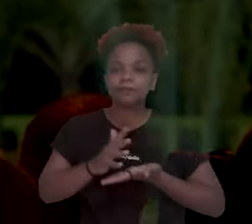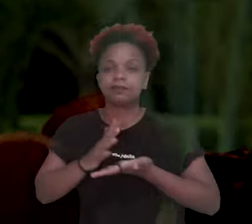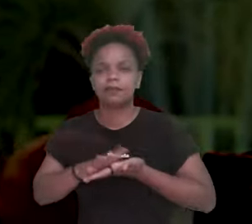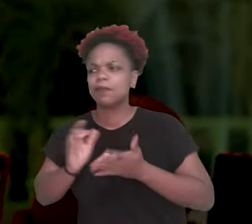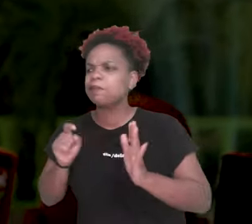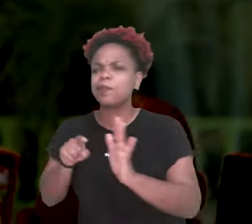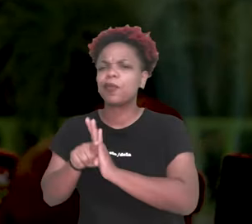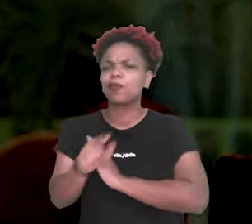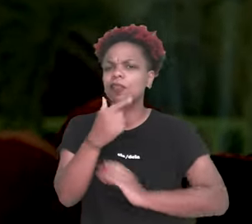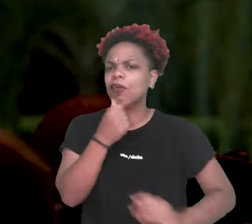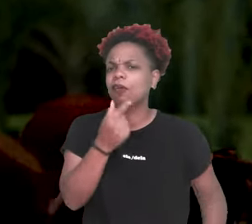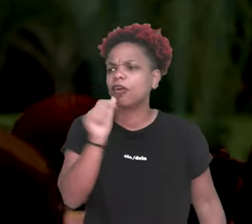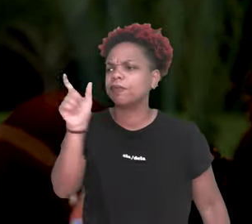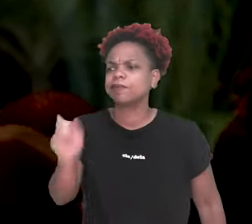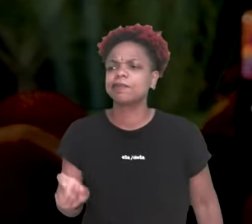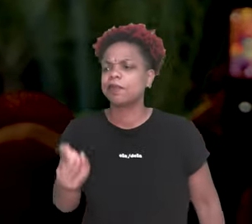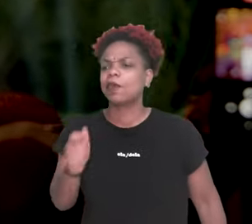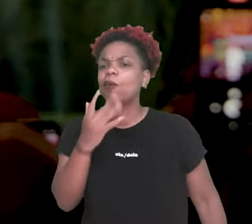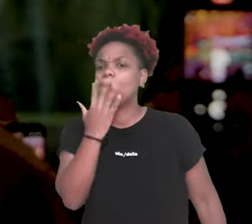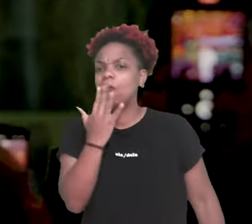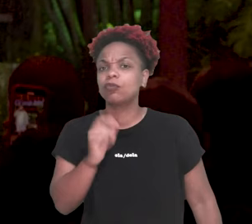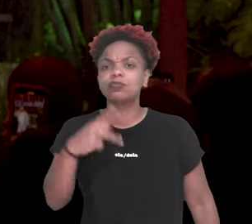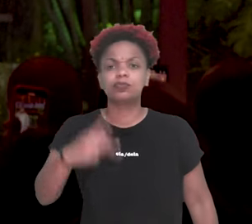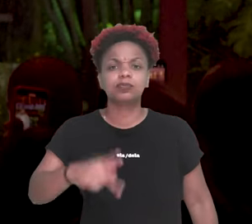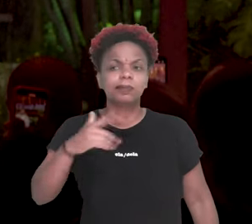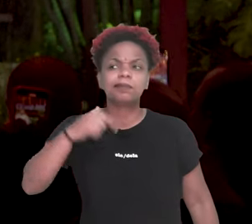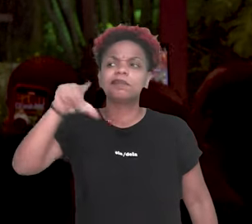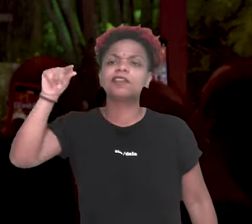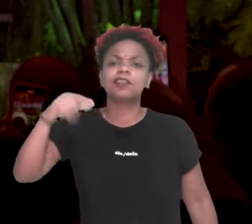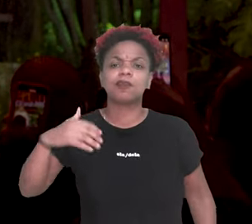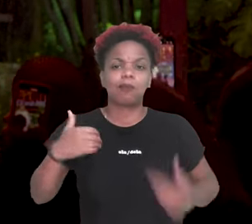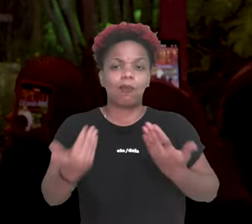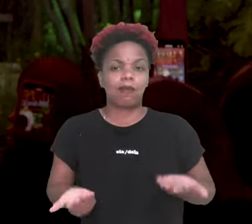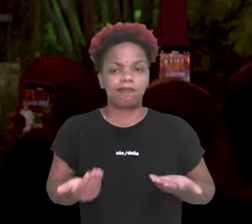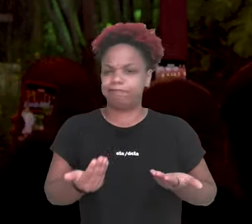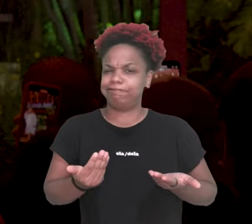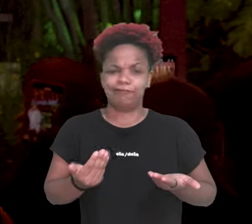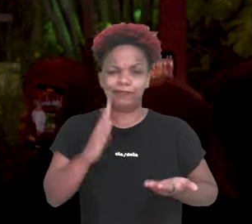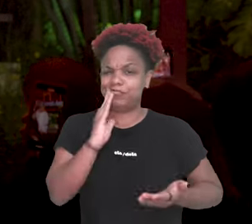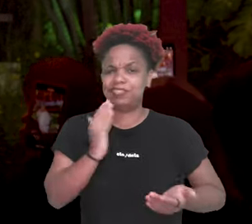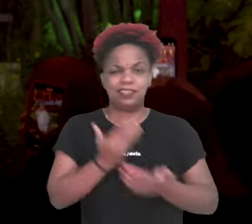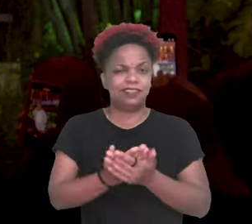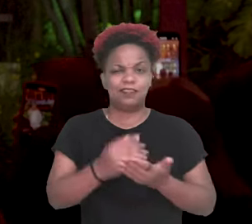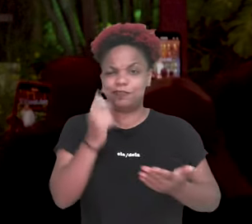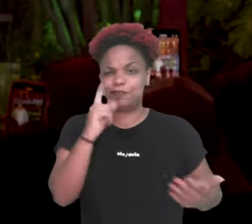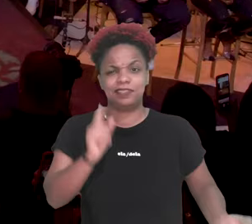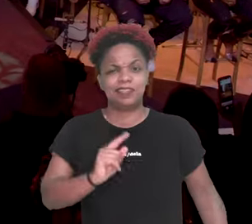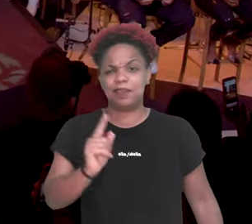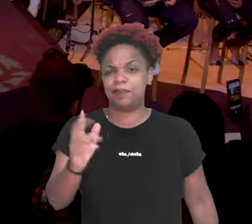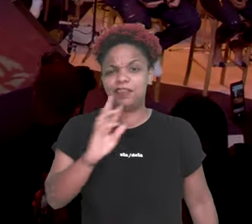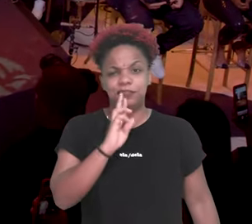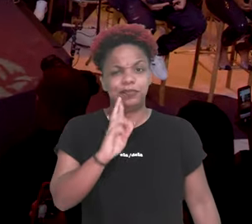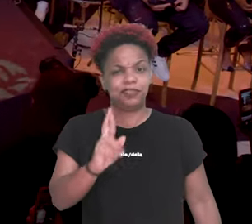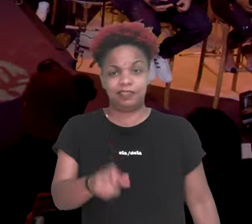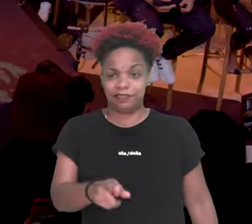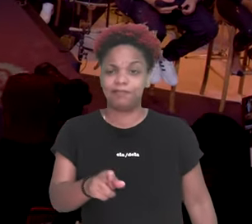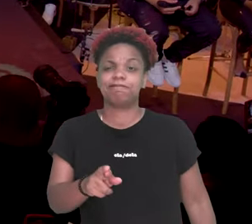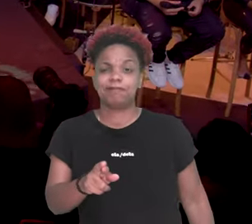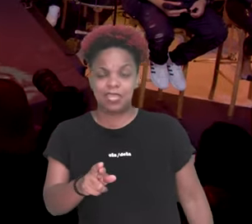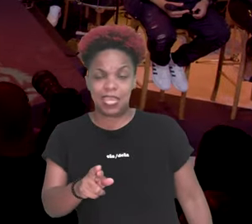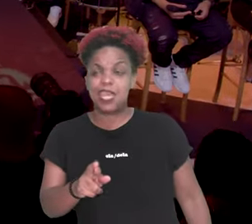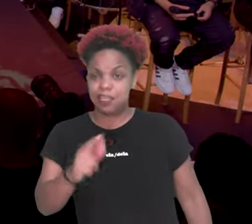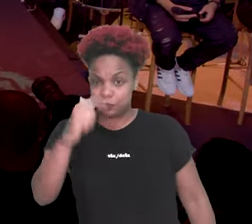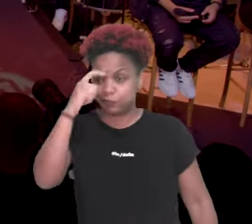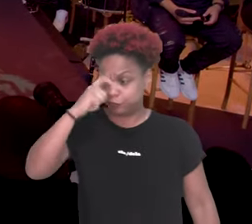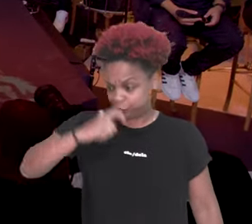Pergunta pra ele a sua cor preferida, eu garanto ele não vai saber te responder.